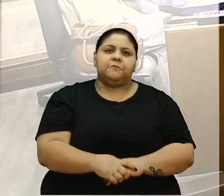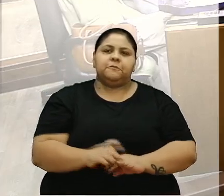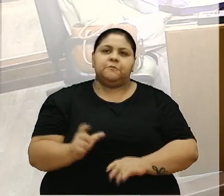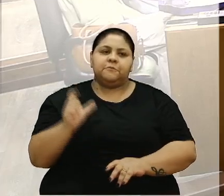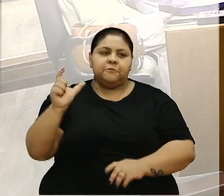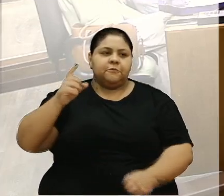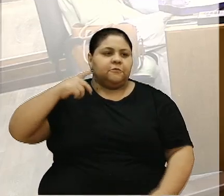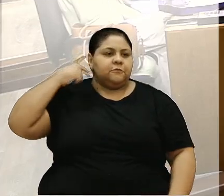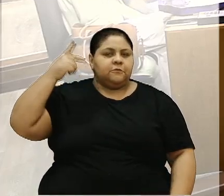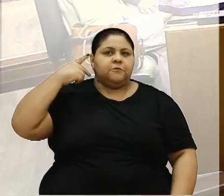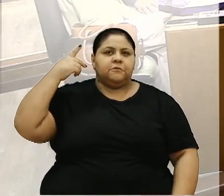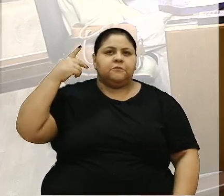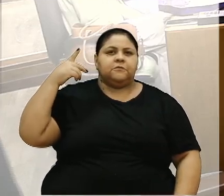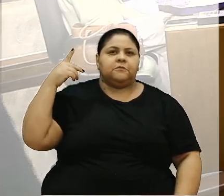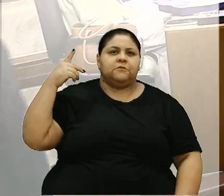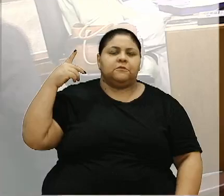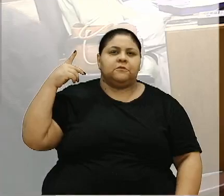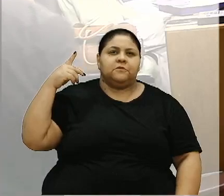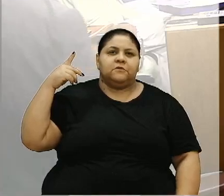a vereadora Gladys Frisso.